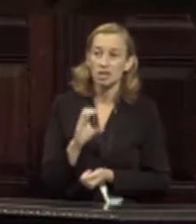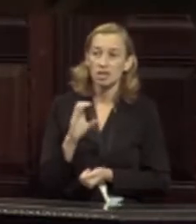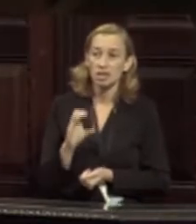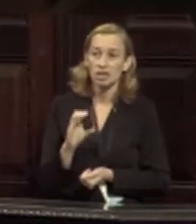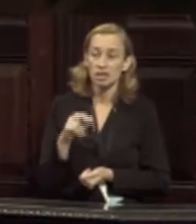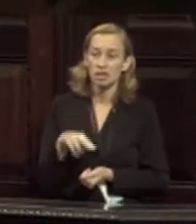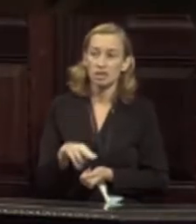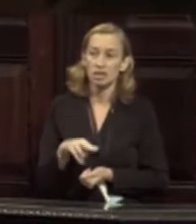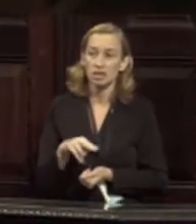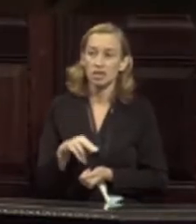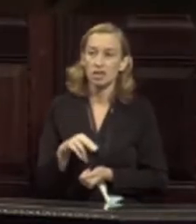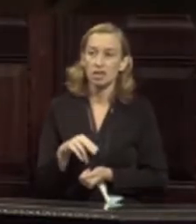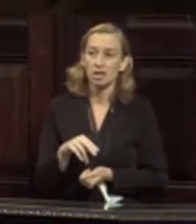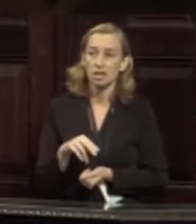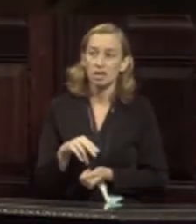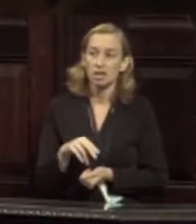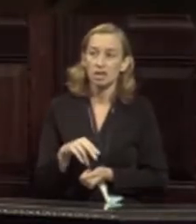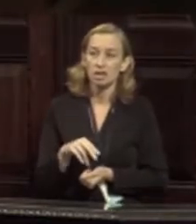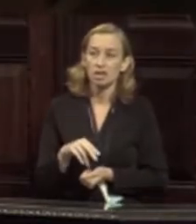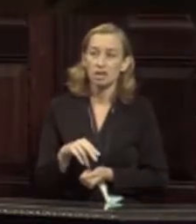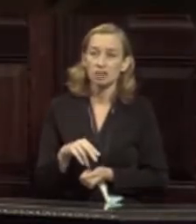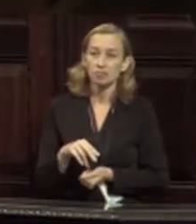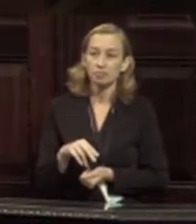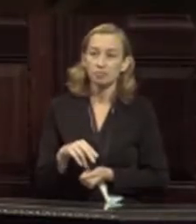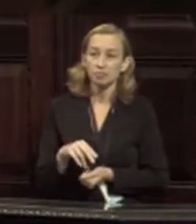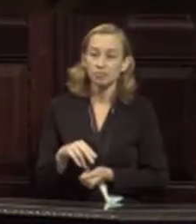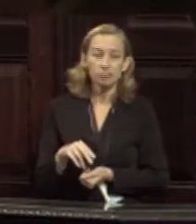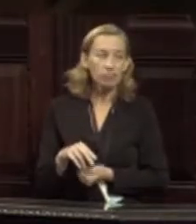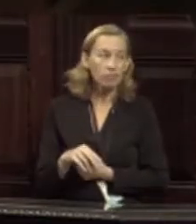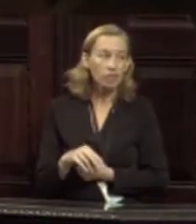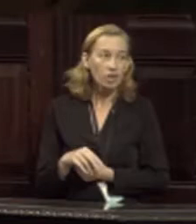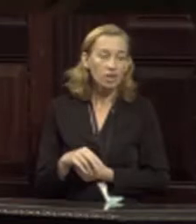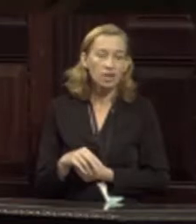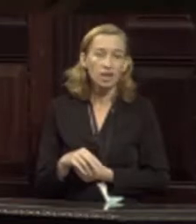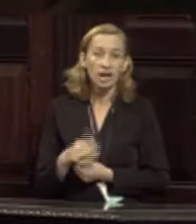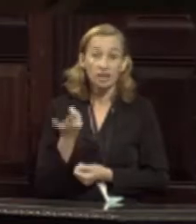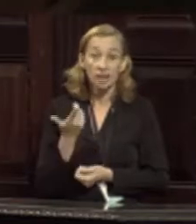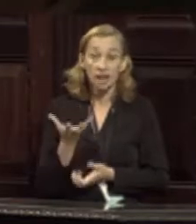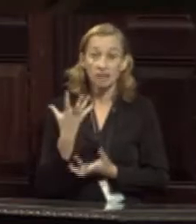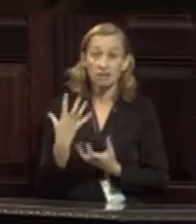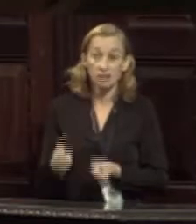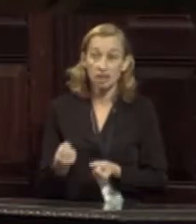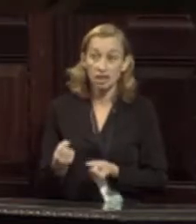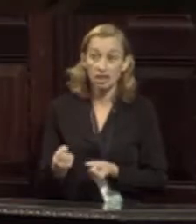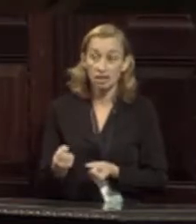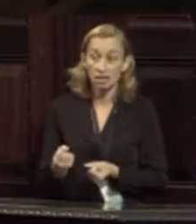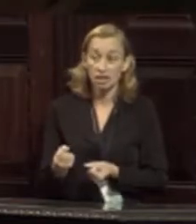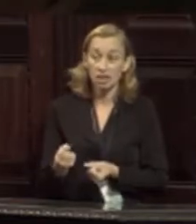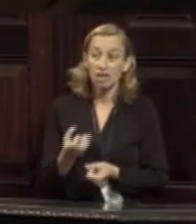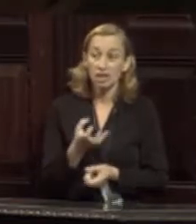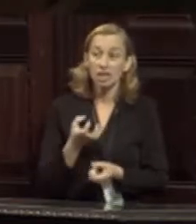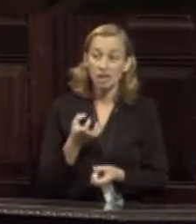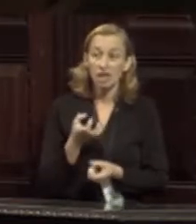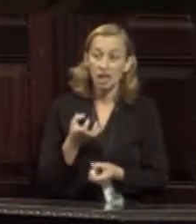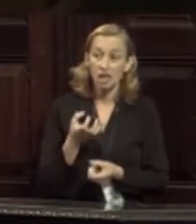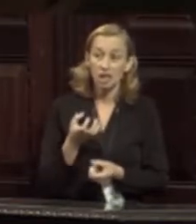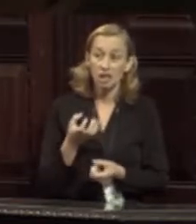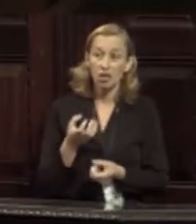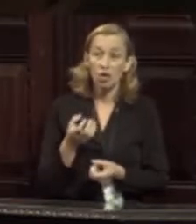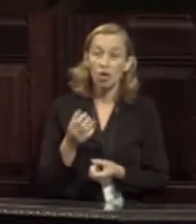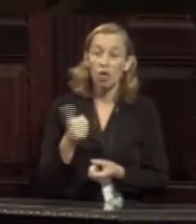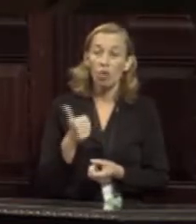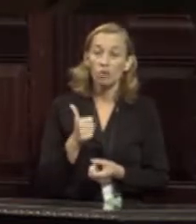Rio de Janeiro e, principalmente, a favor dos 11 municípios